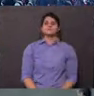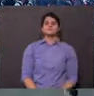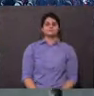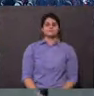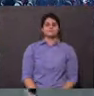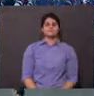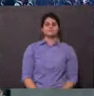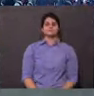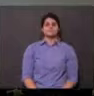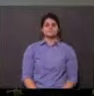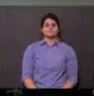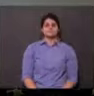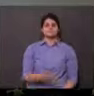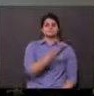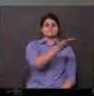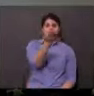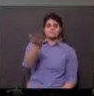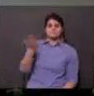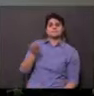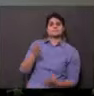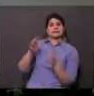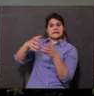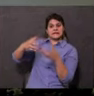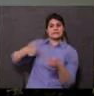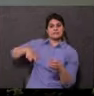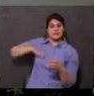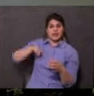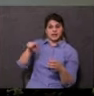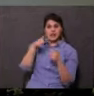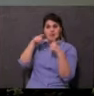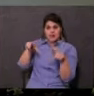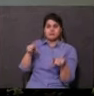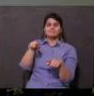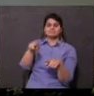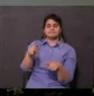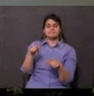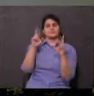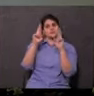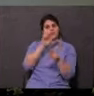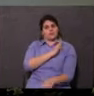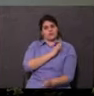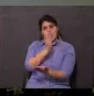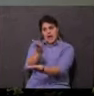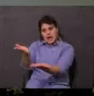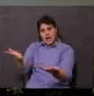Muy estimados peregrinos de habla hispana, el Señor esté con vosotros.